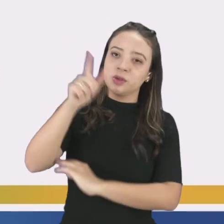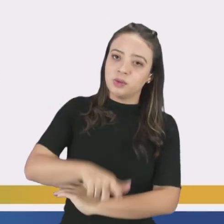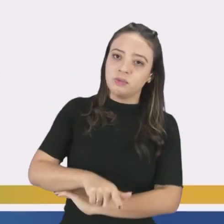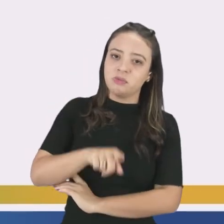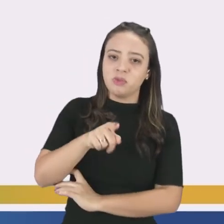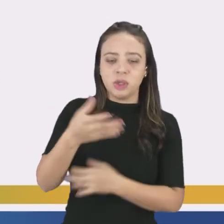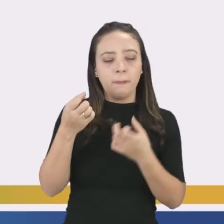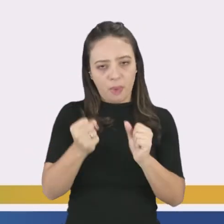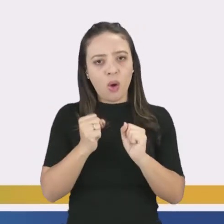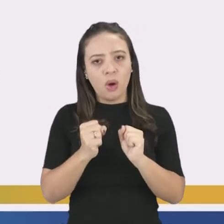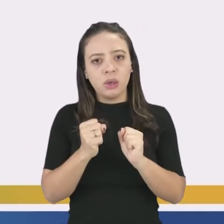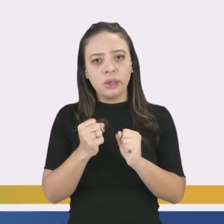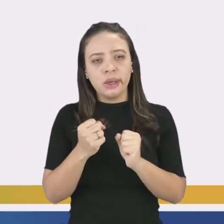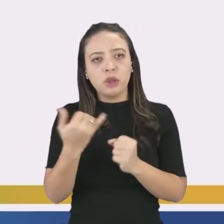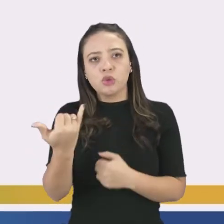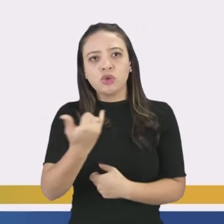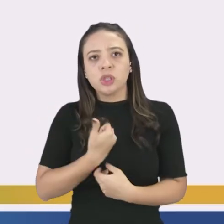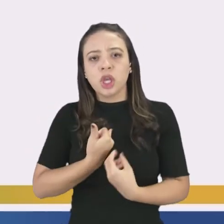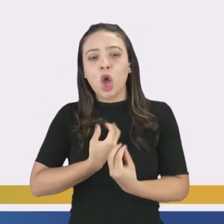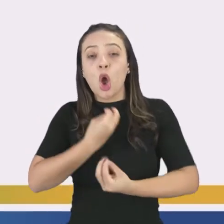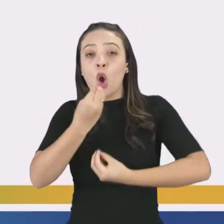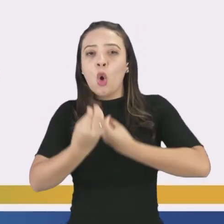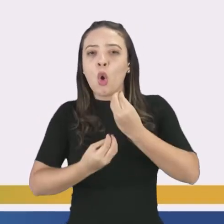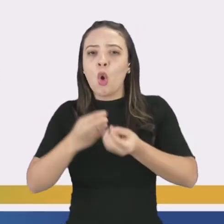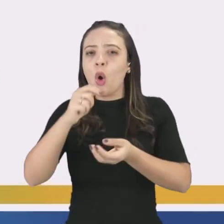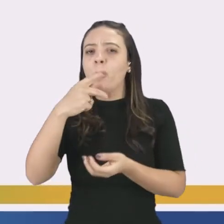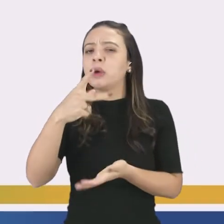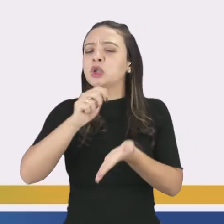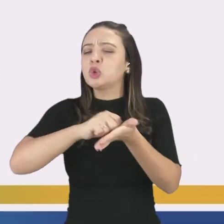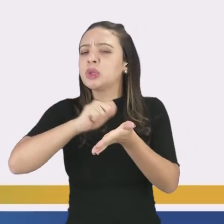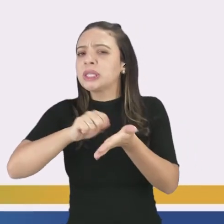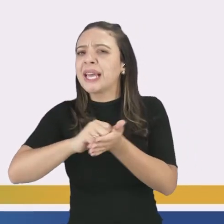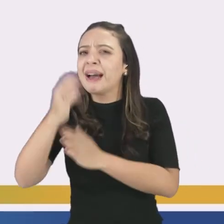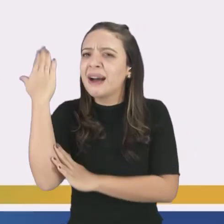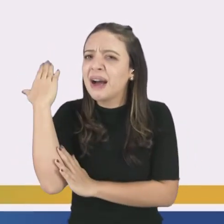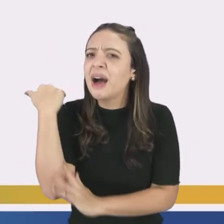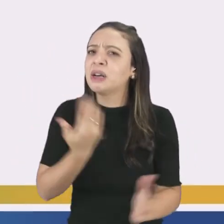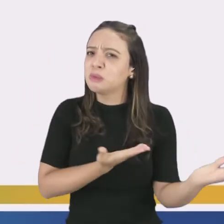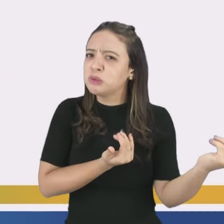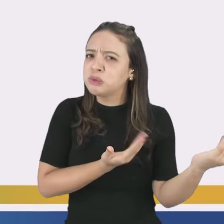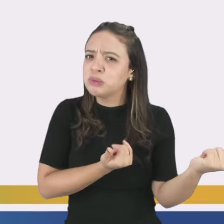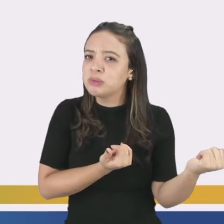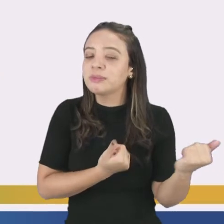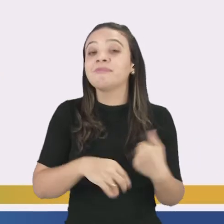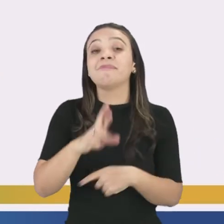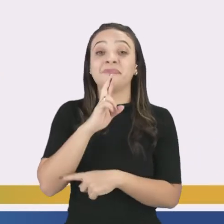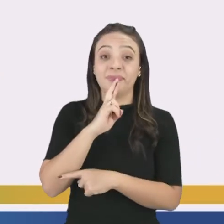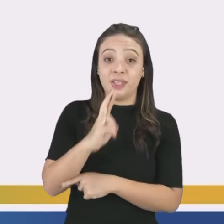uma ideia do que era a produção da adolescência Clarice Lispector? Aí ela